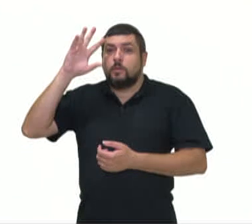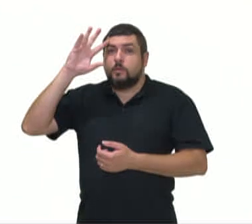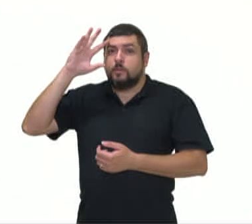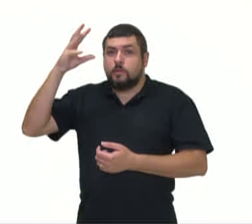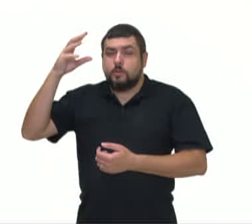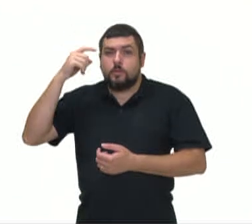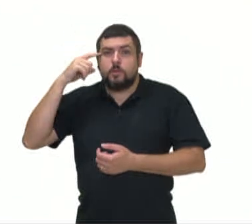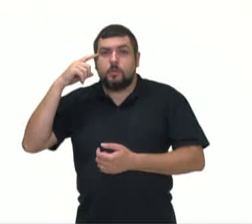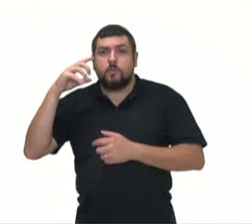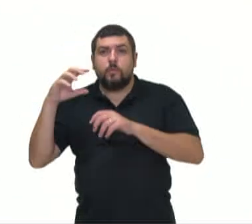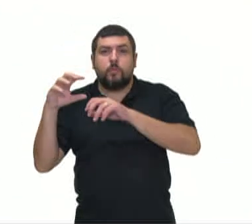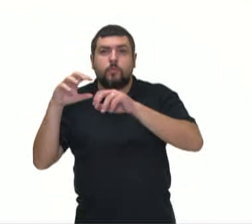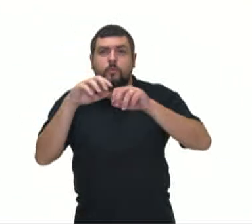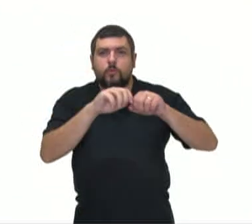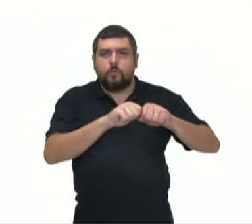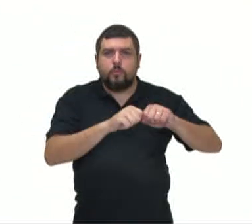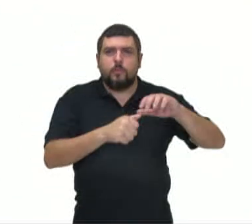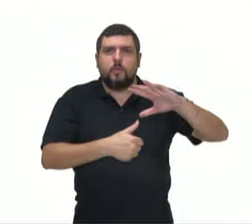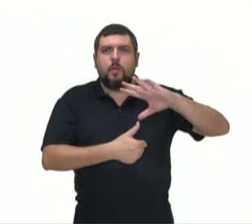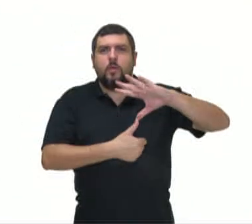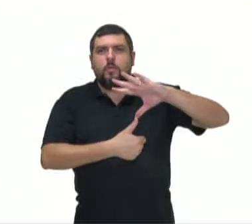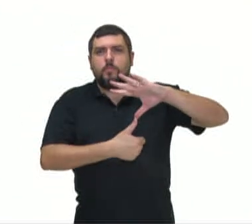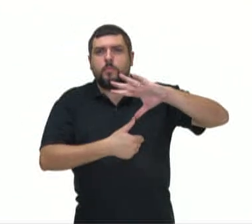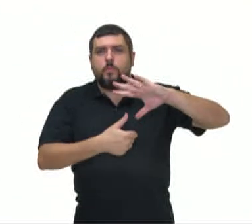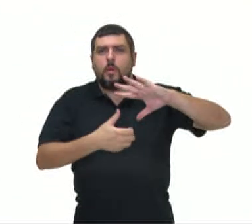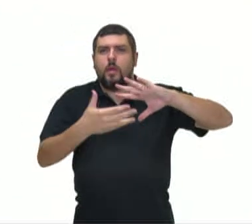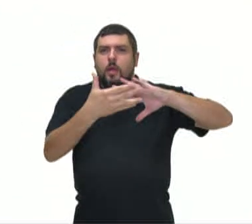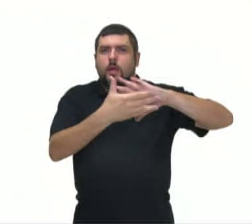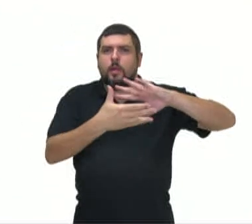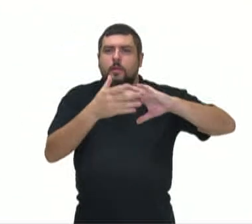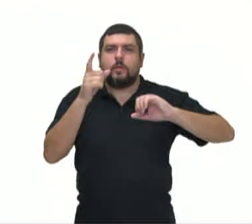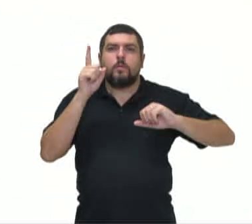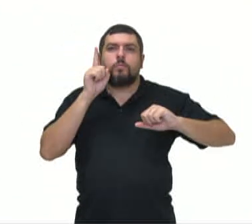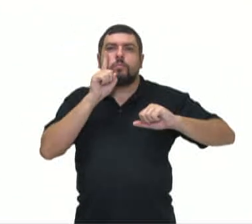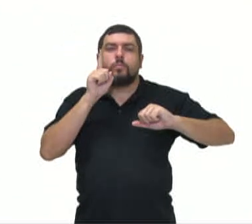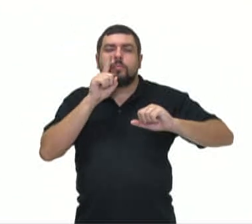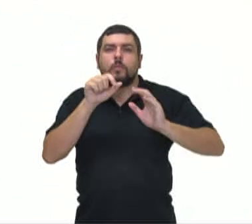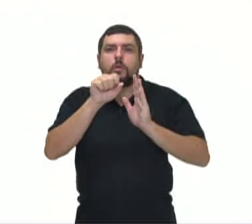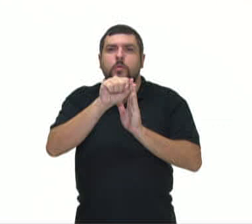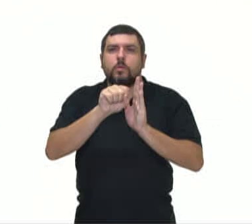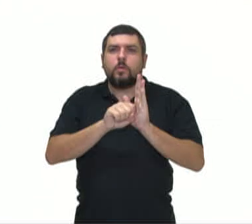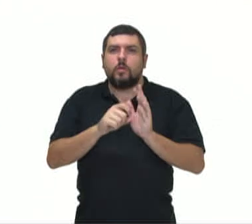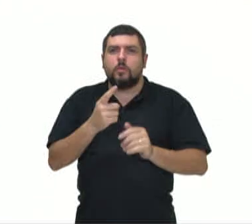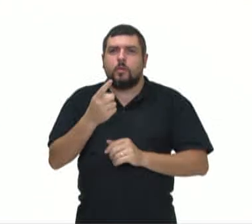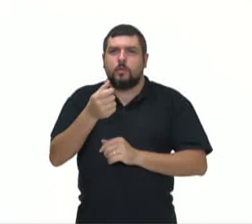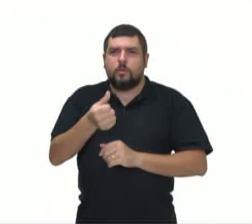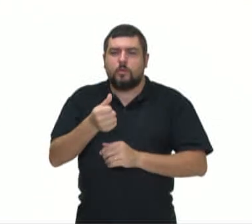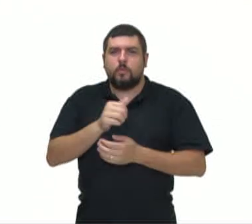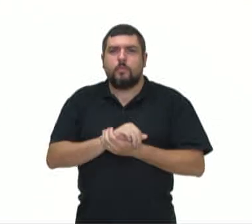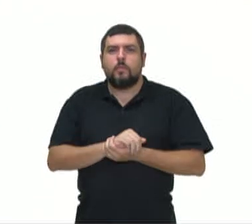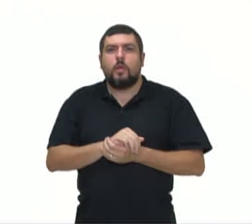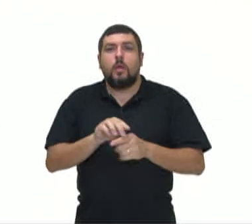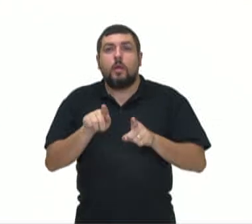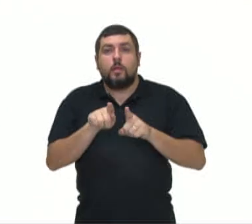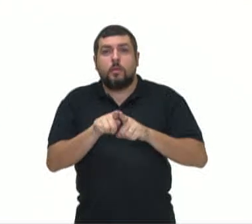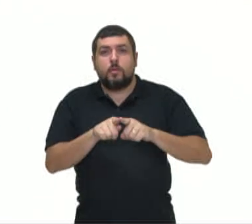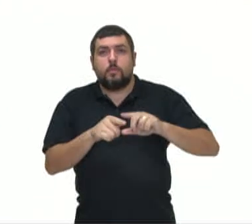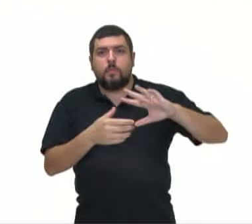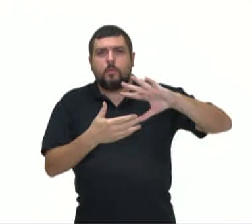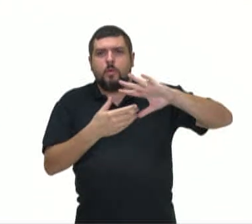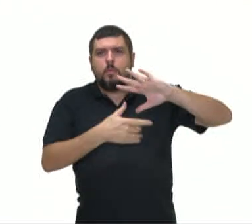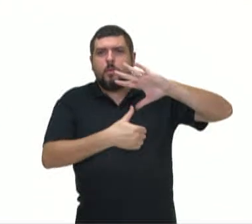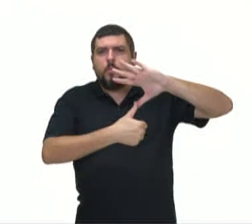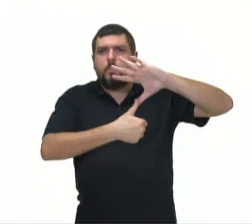Estados Unidos no século XVI. Permitiu a fundação de colônias para a exploração de riquezas e para a ocupação do